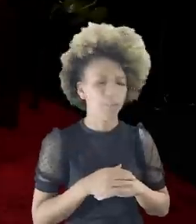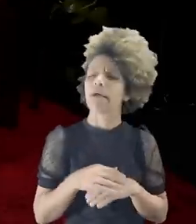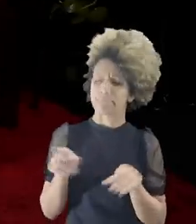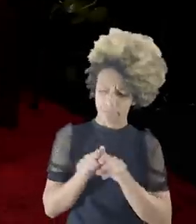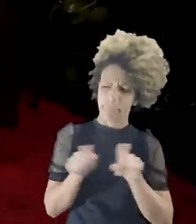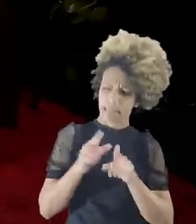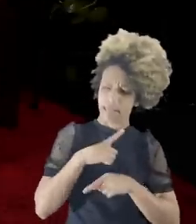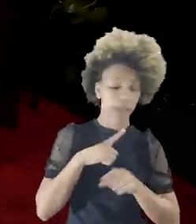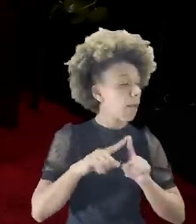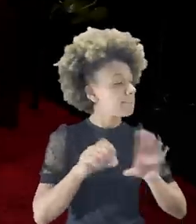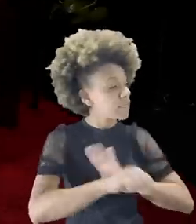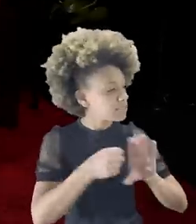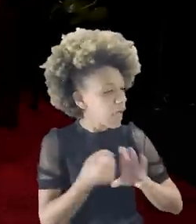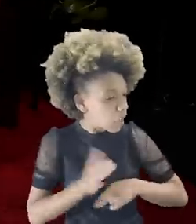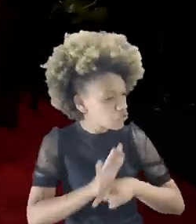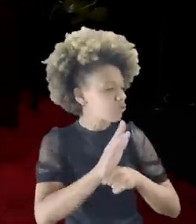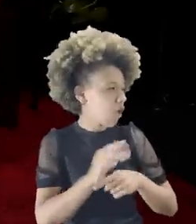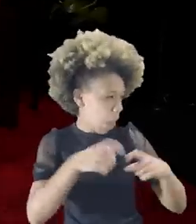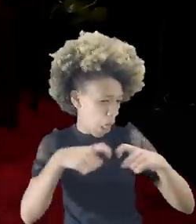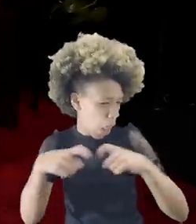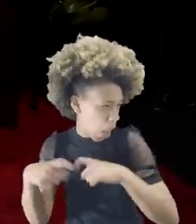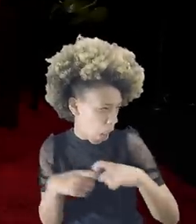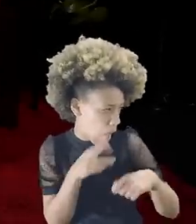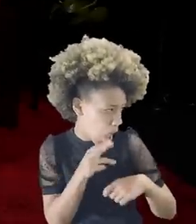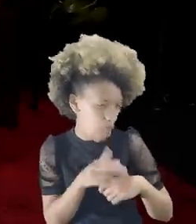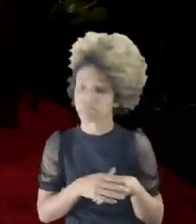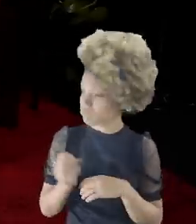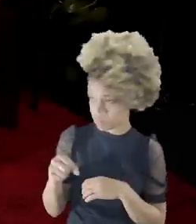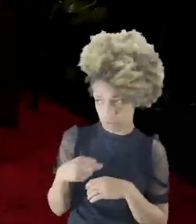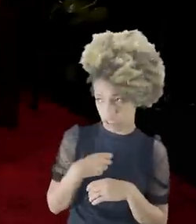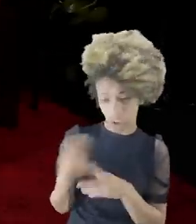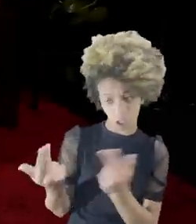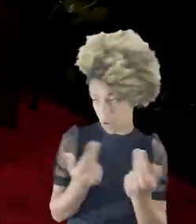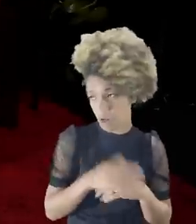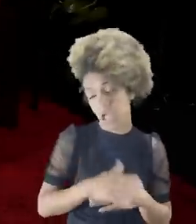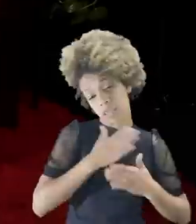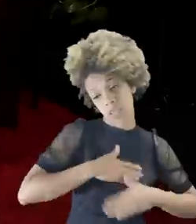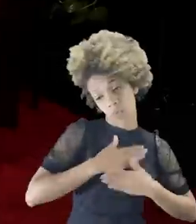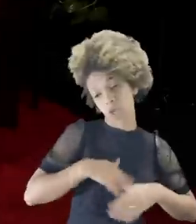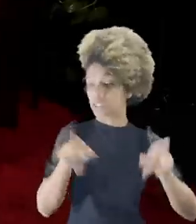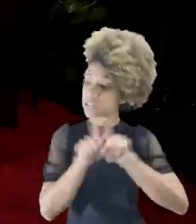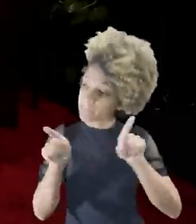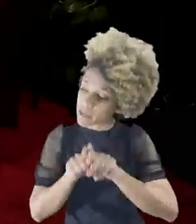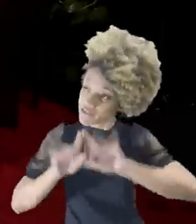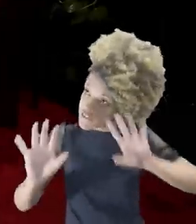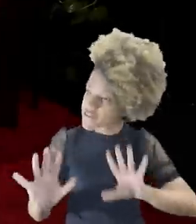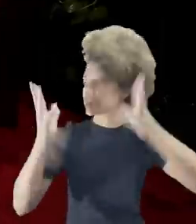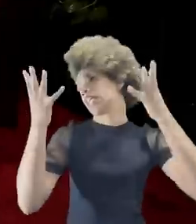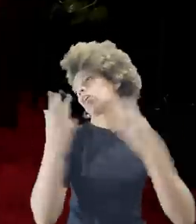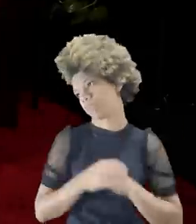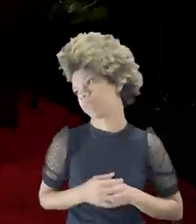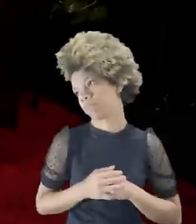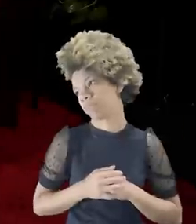também mas hoje basquete comi mulher para tem de todo tipo tem uns que são mais tranquilo e tem os que são mais festeiro né